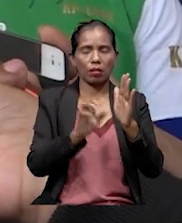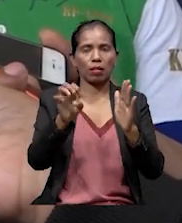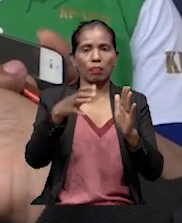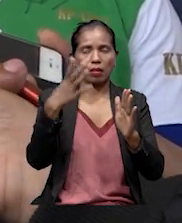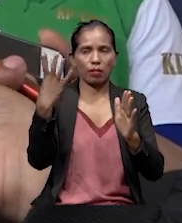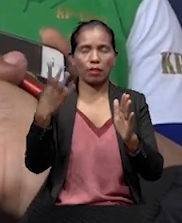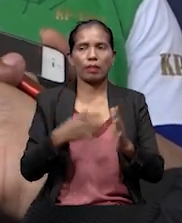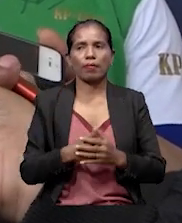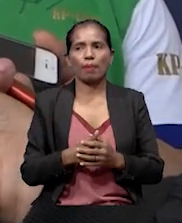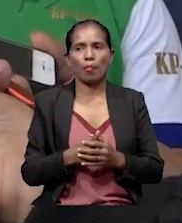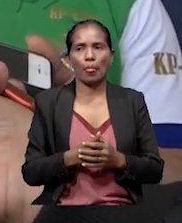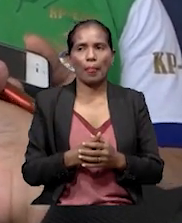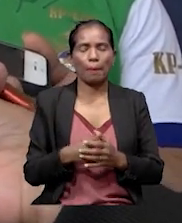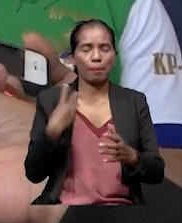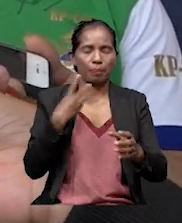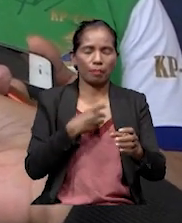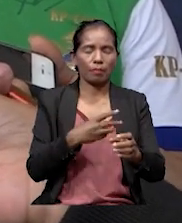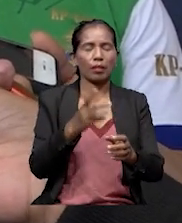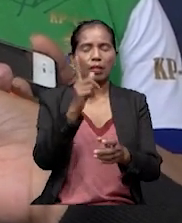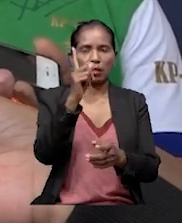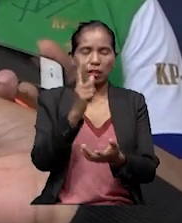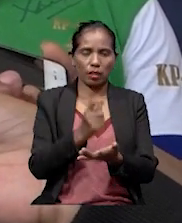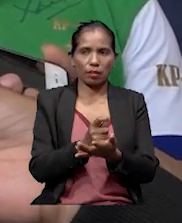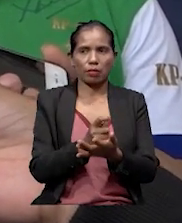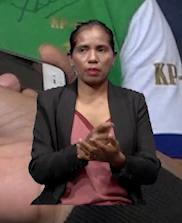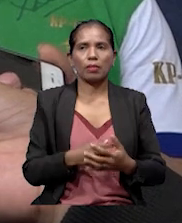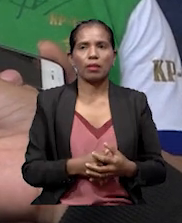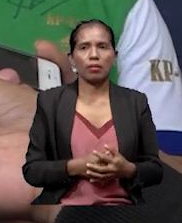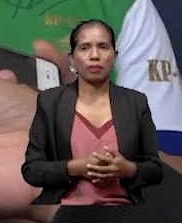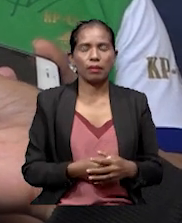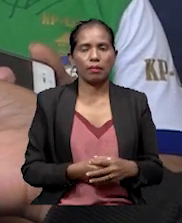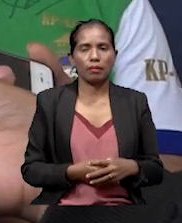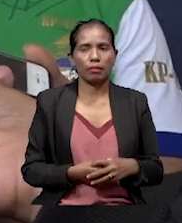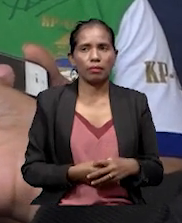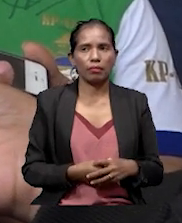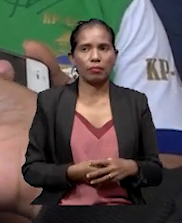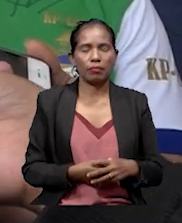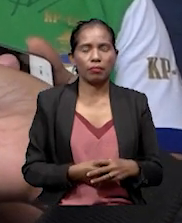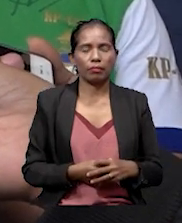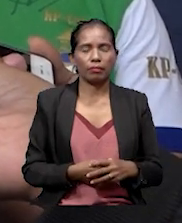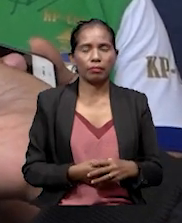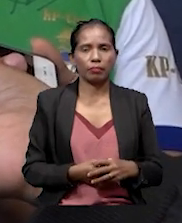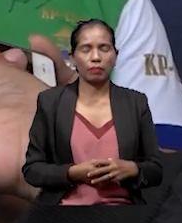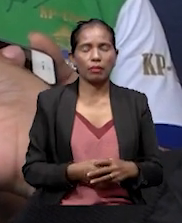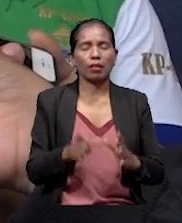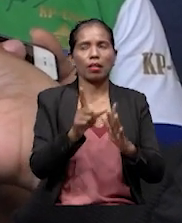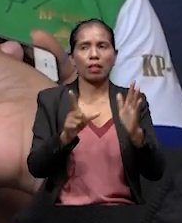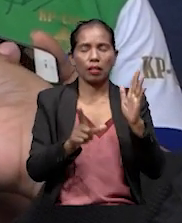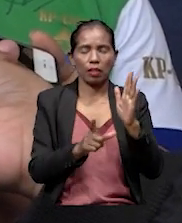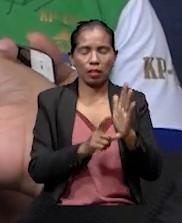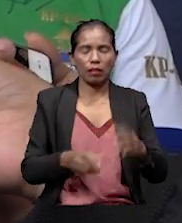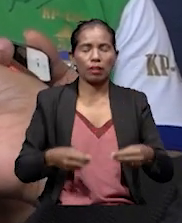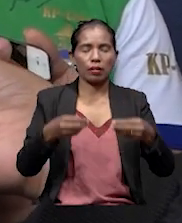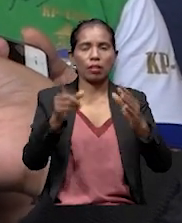é Rihun Baleten, também é ela Supremo. Tava a lei de Ancata proporcional,